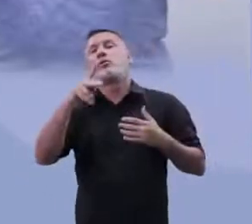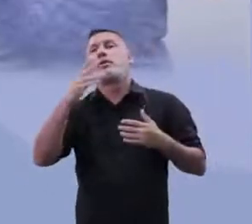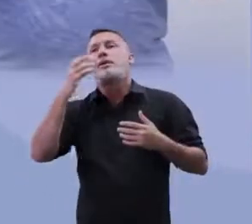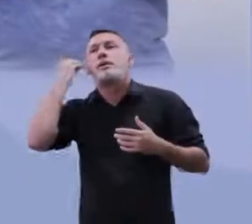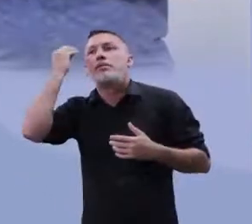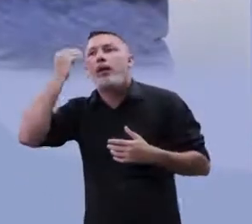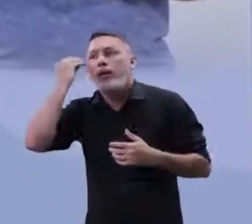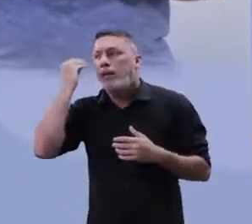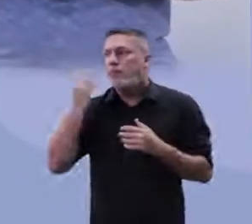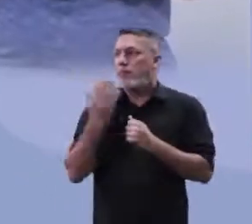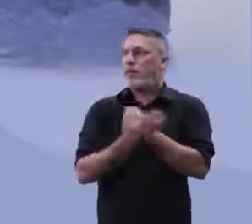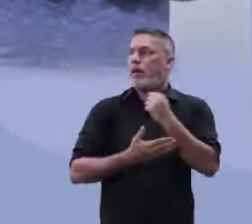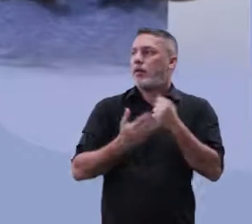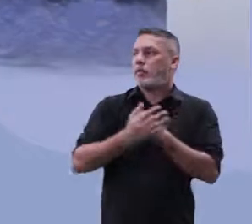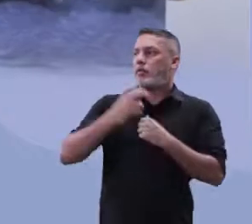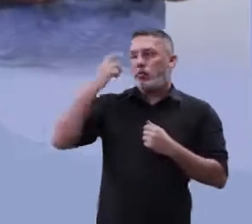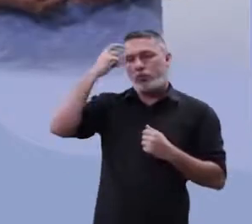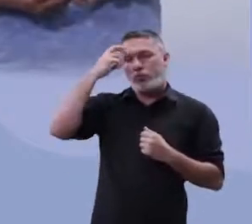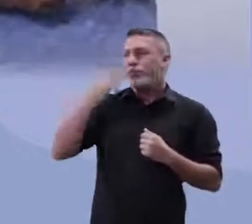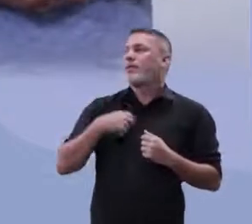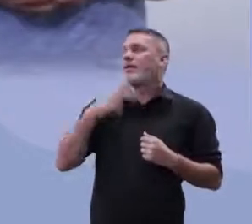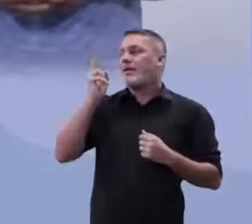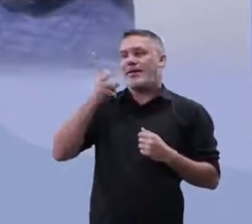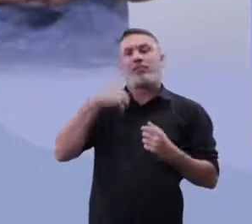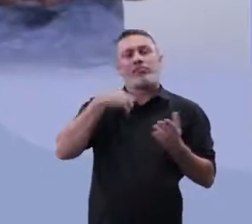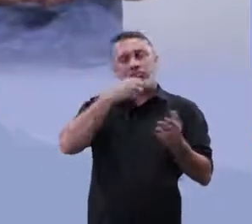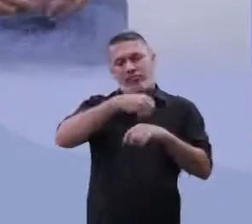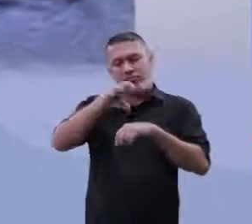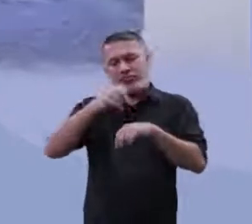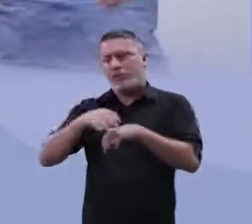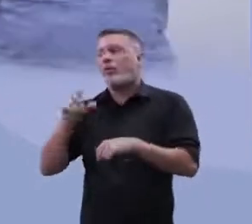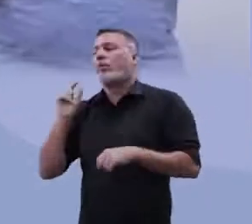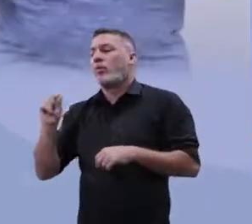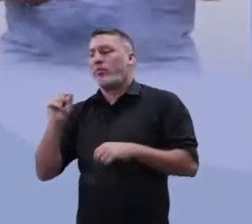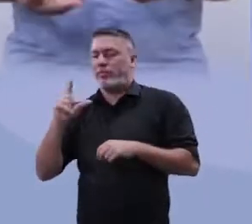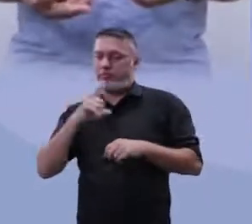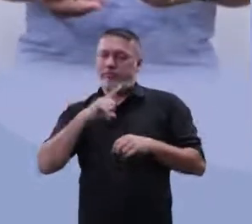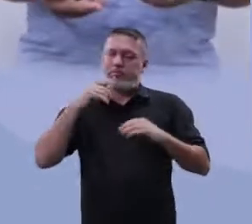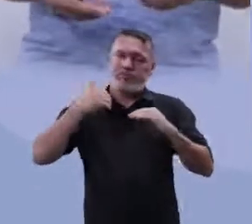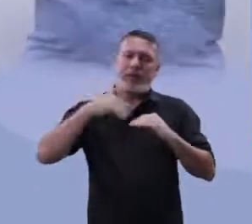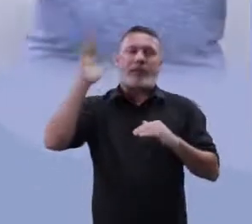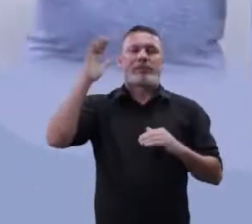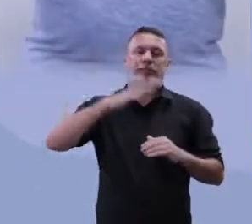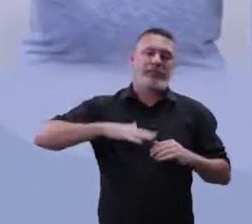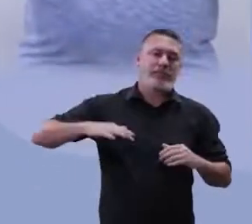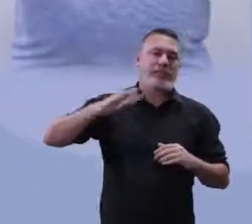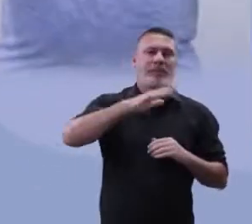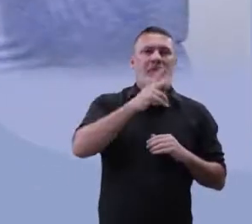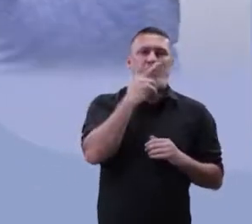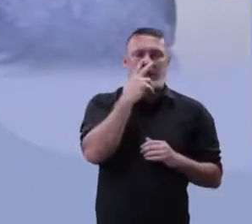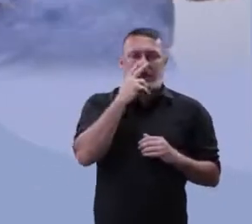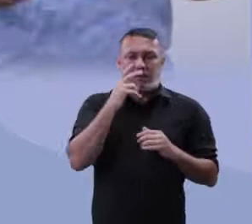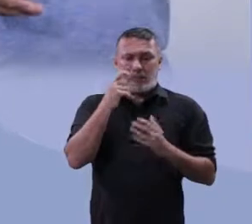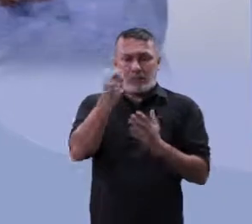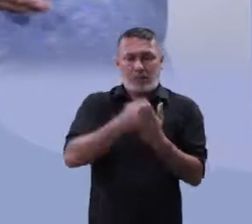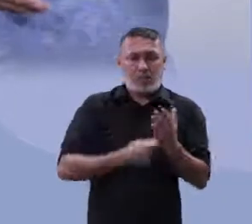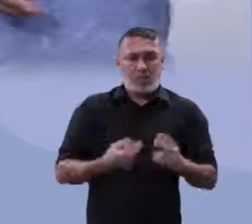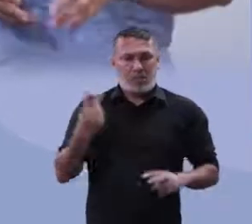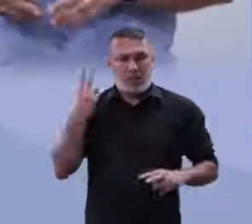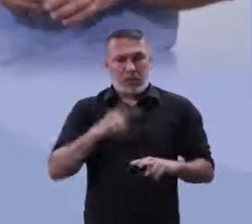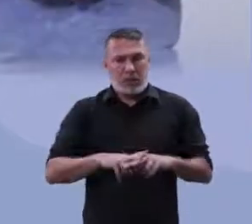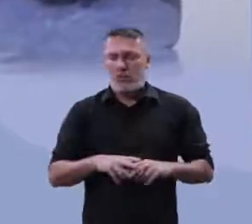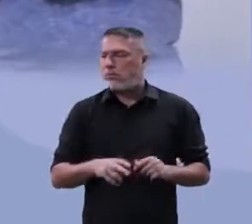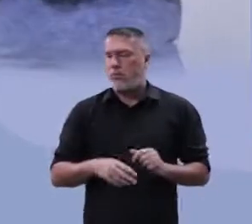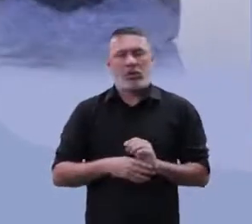qual é a sua bagagem cultural. Eu sempre falo isso, né? A redação ela vai muito além daquilo que é algo engessado,